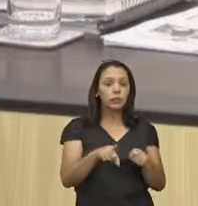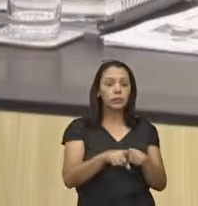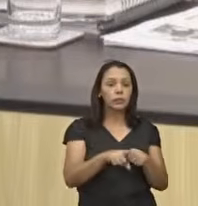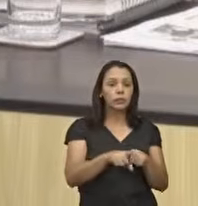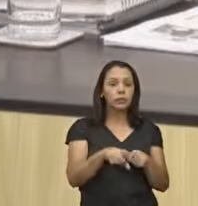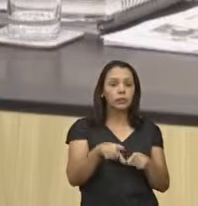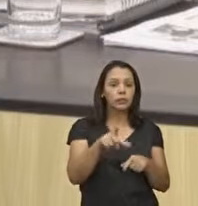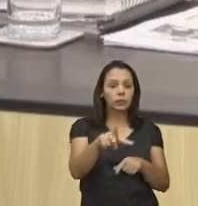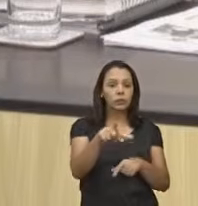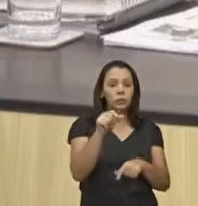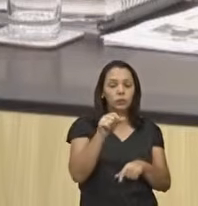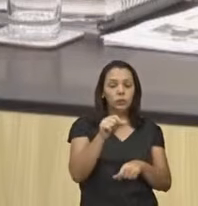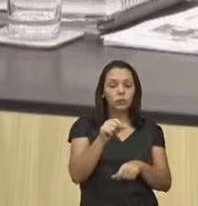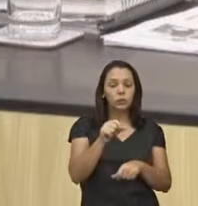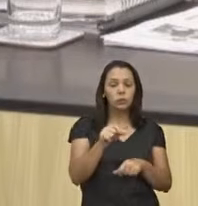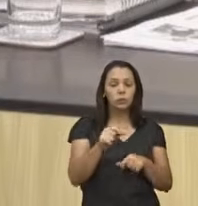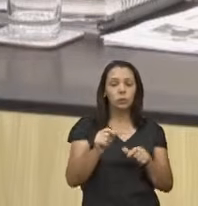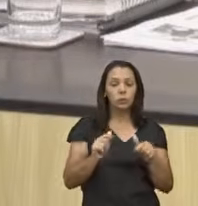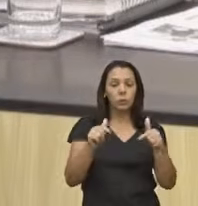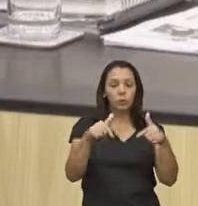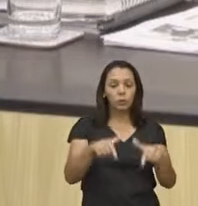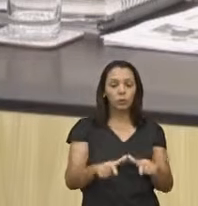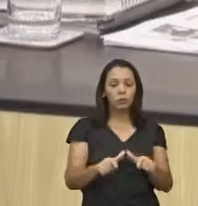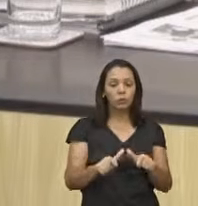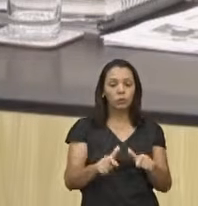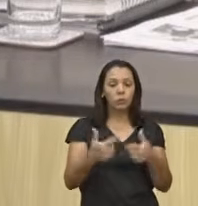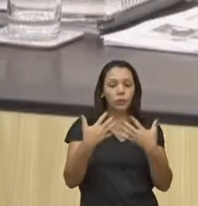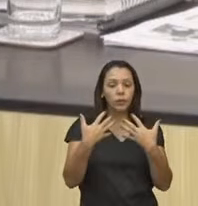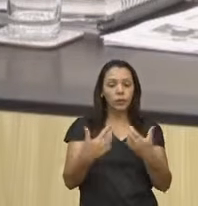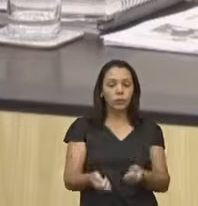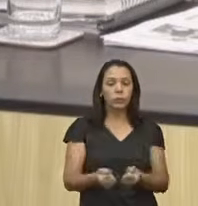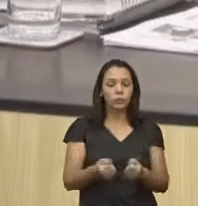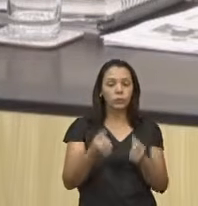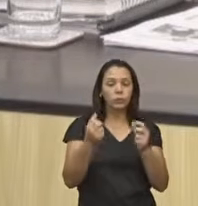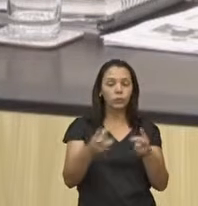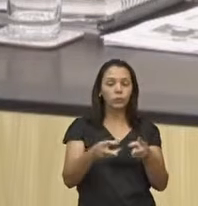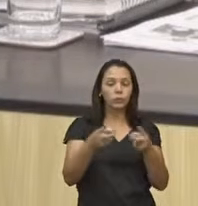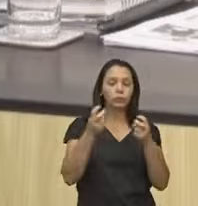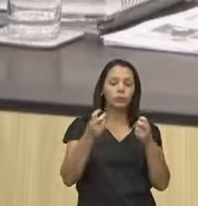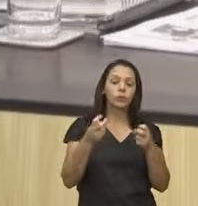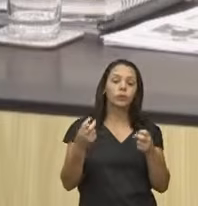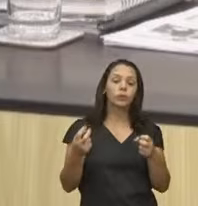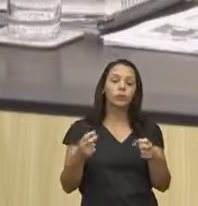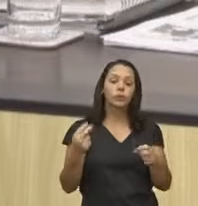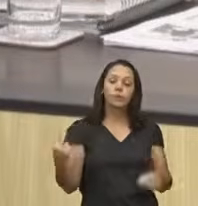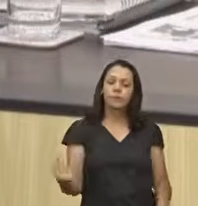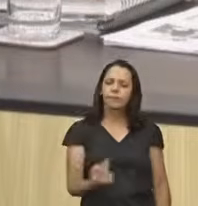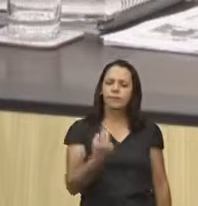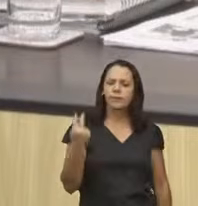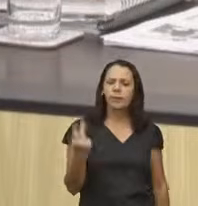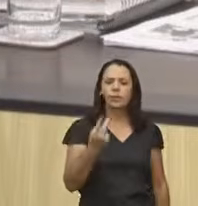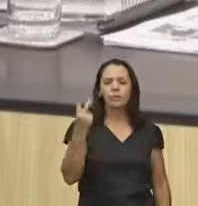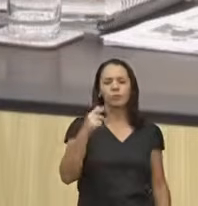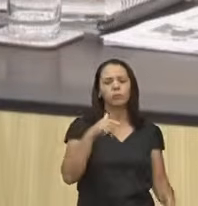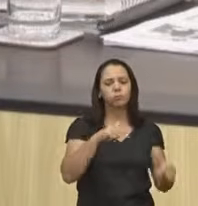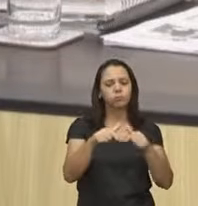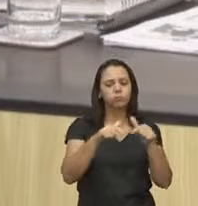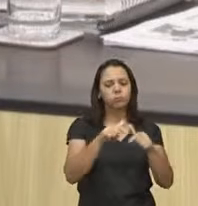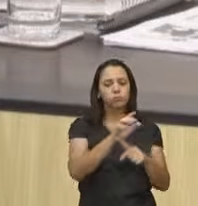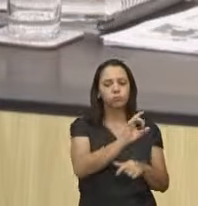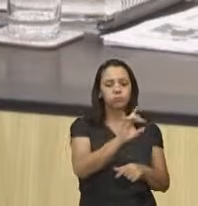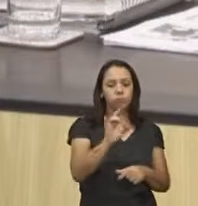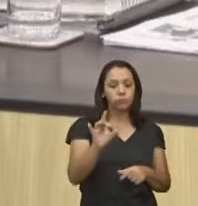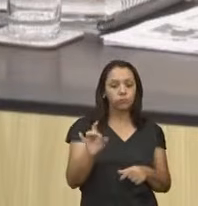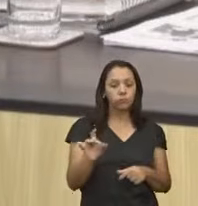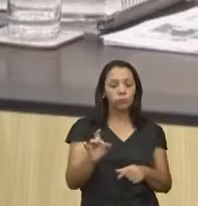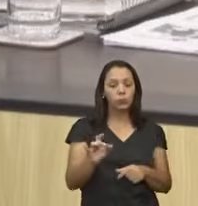para receber um diploma de reconhecimento pelo trabalho que vocês realizam com excelência aqui na nossa cidade.